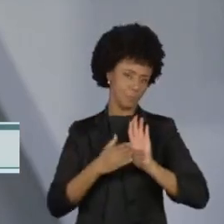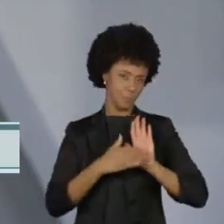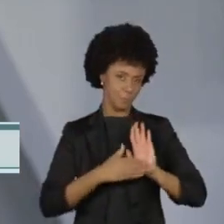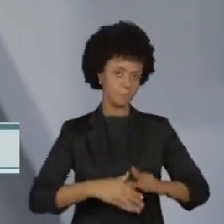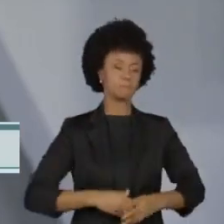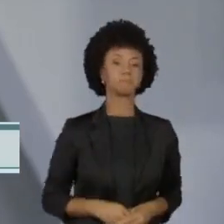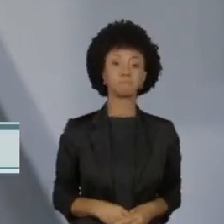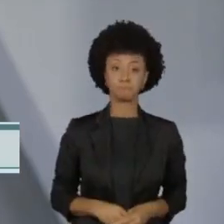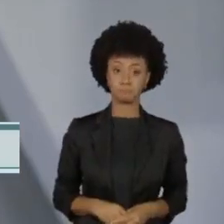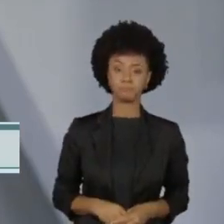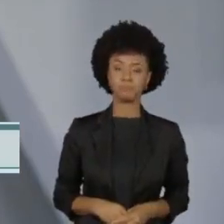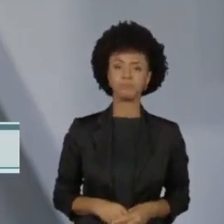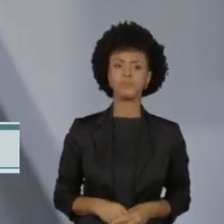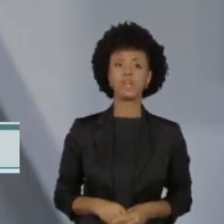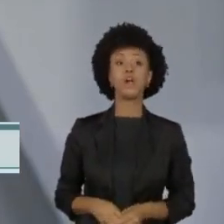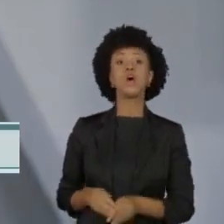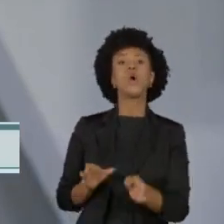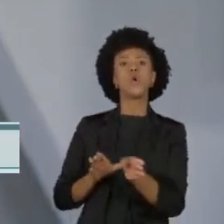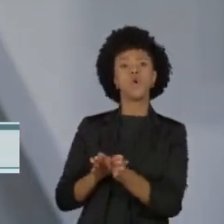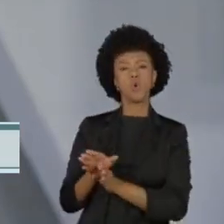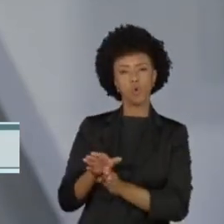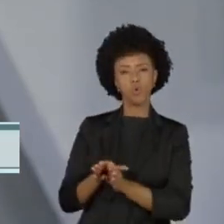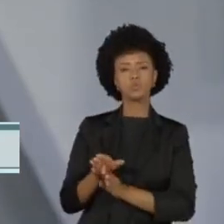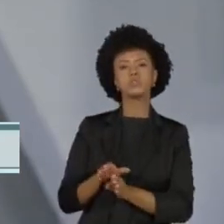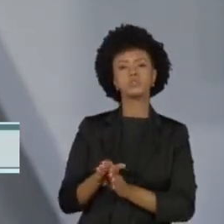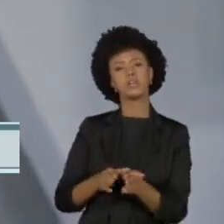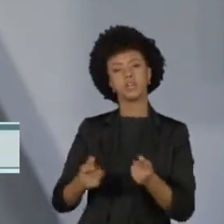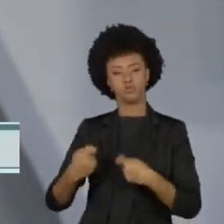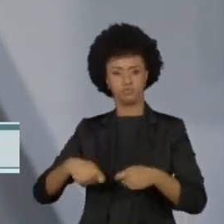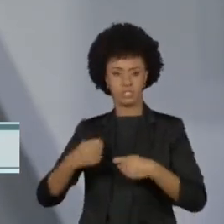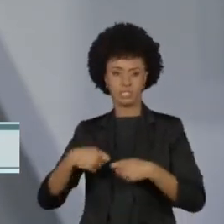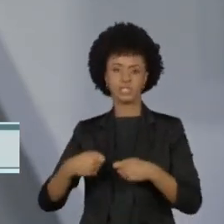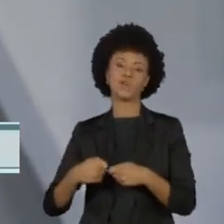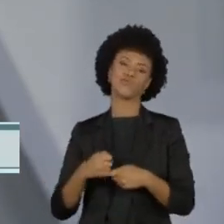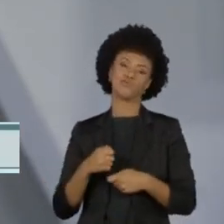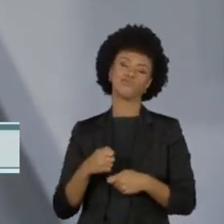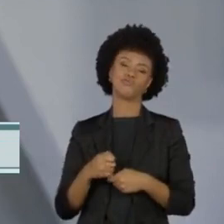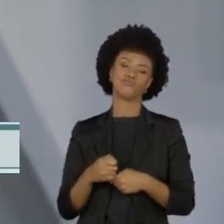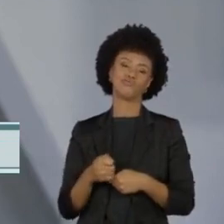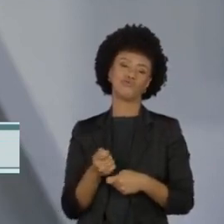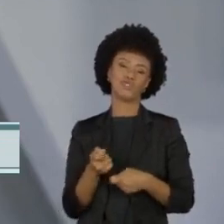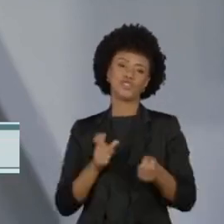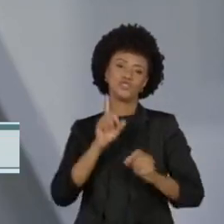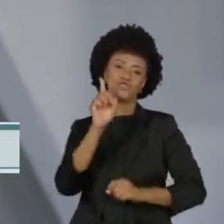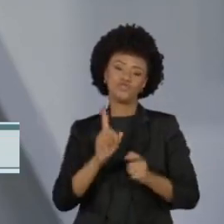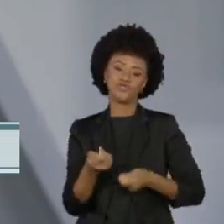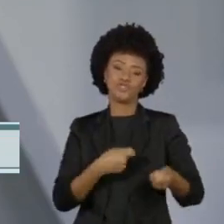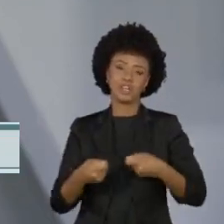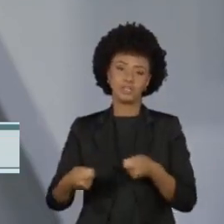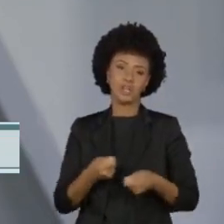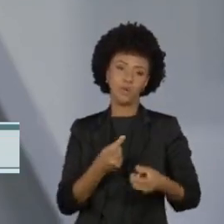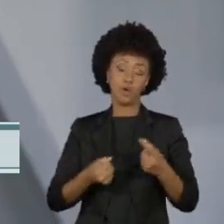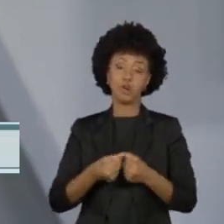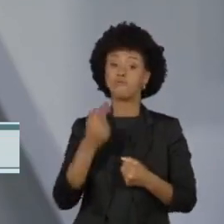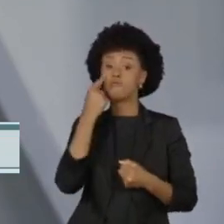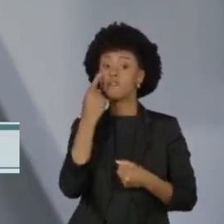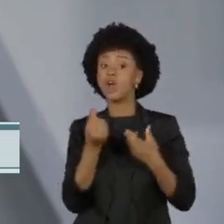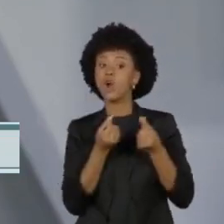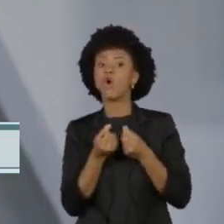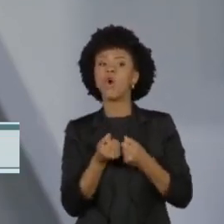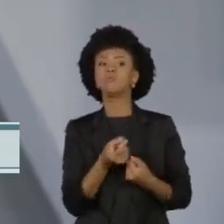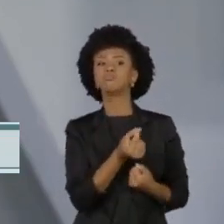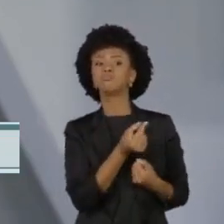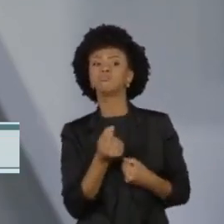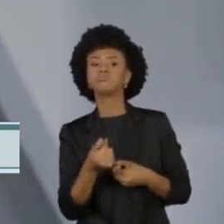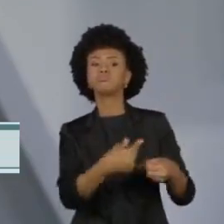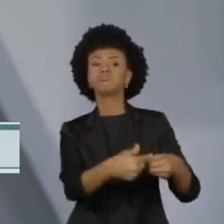o conselho administrativo de Defesa Econômica o CAD vai apurar o aumento no preço dos combustíveis durante a